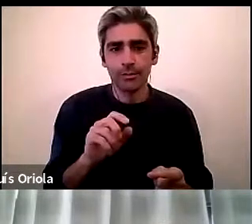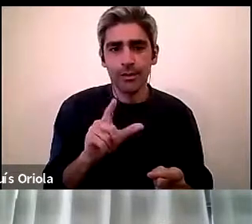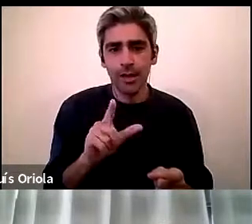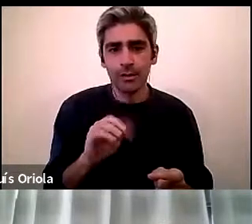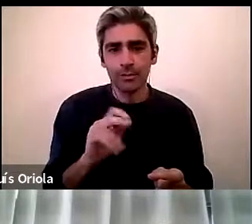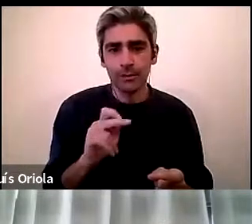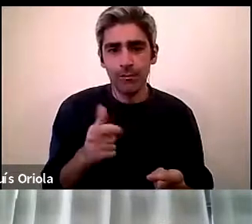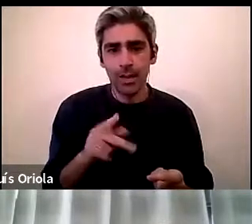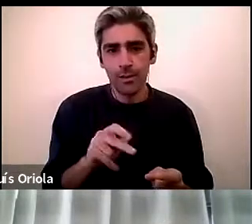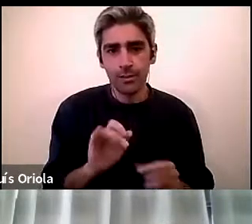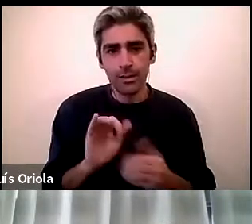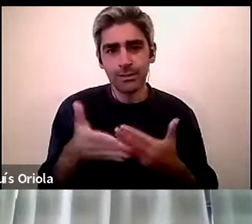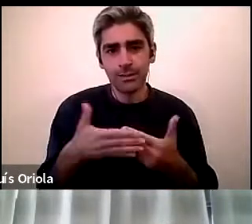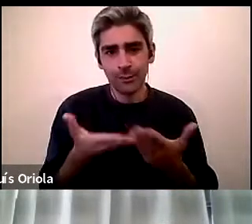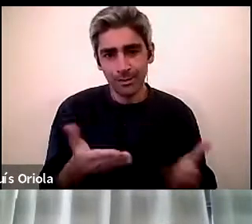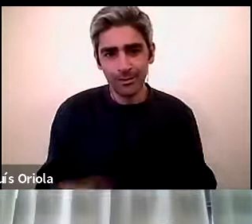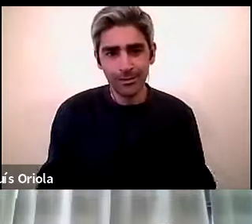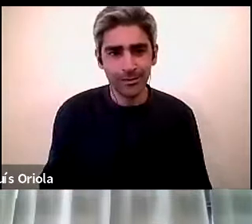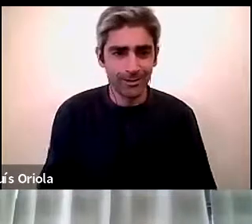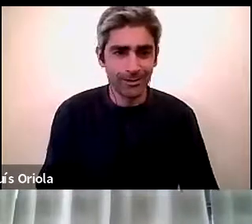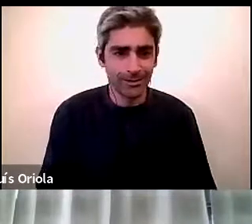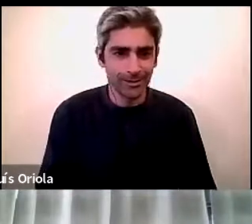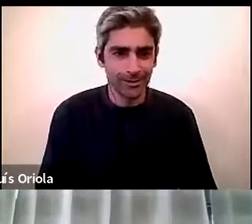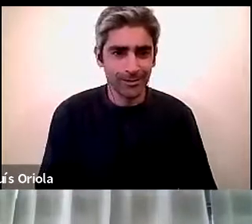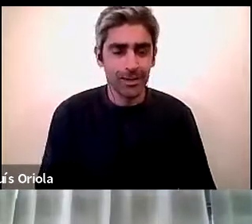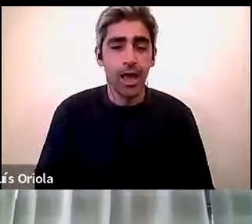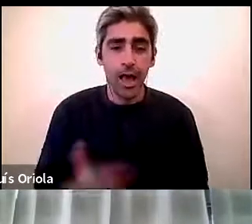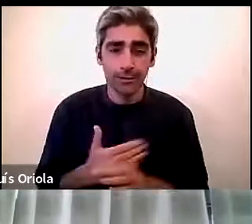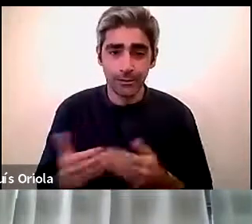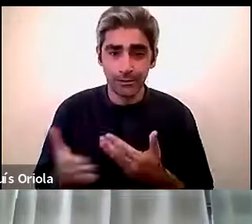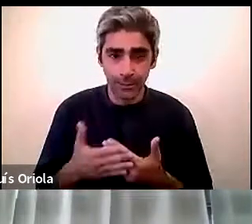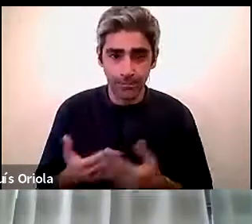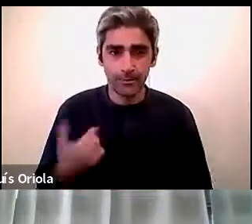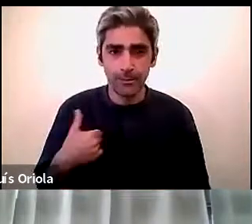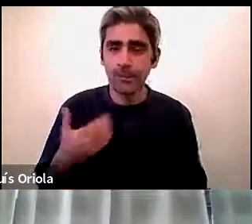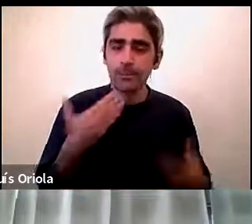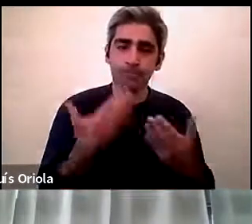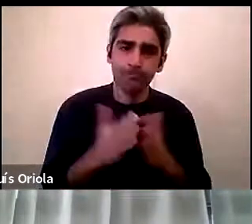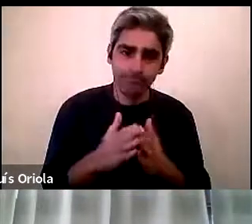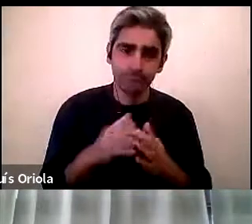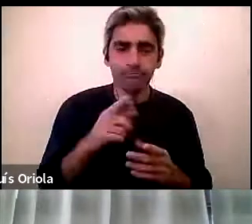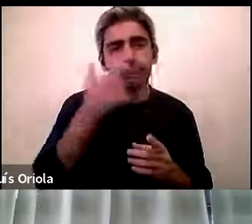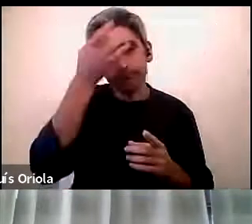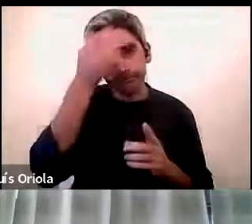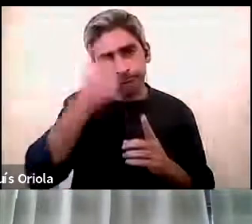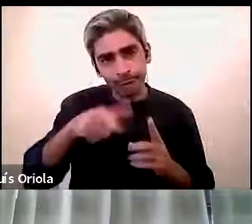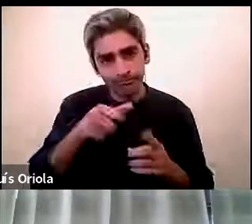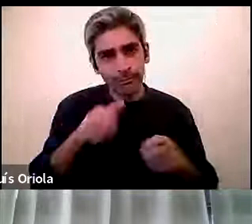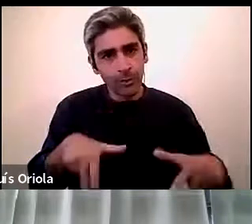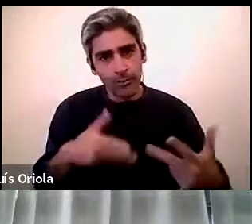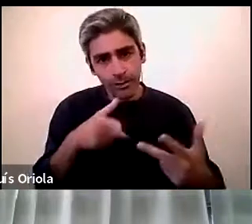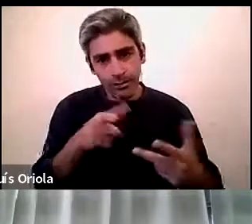o encerramento do webinar de hoje. Então, antes de encerrarmos, pedimos a vossa apreciação sobre esta videoconferência, para